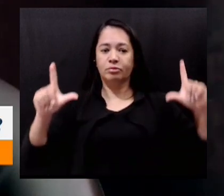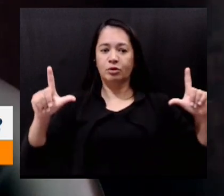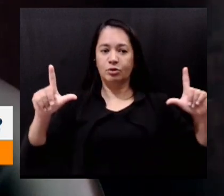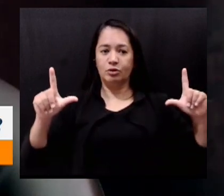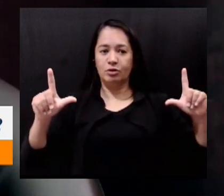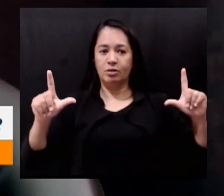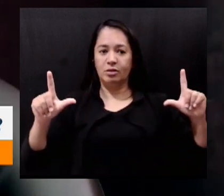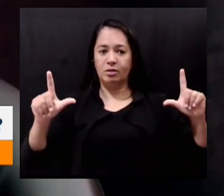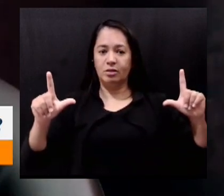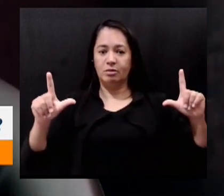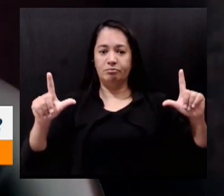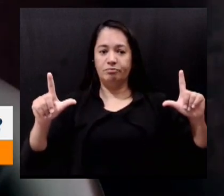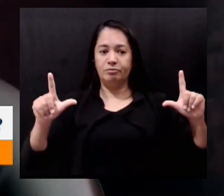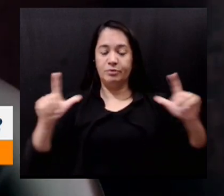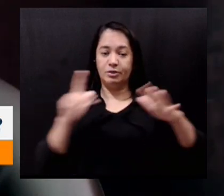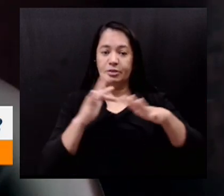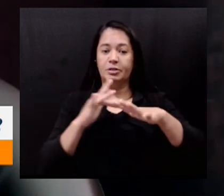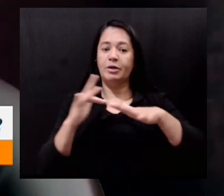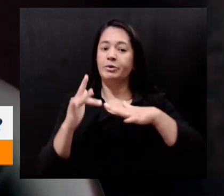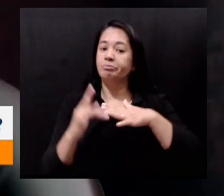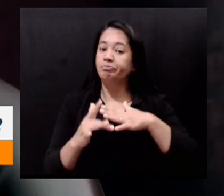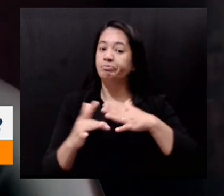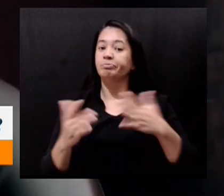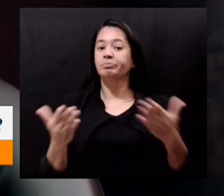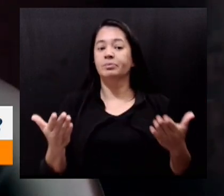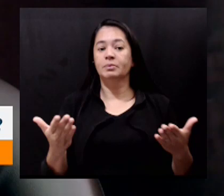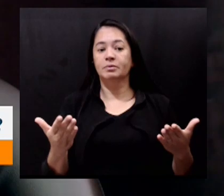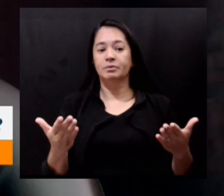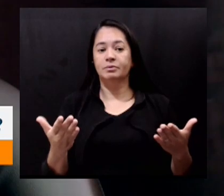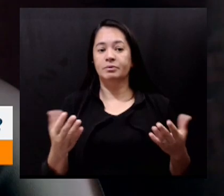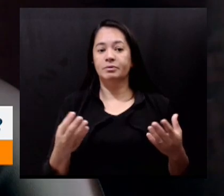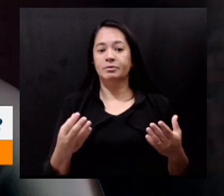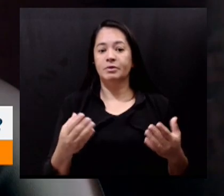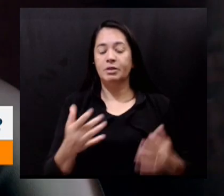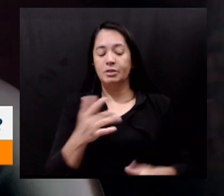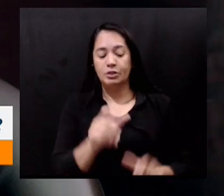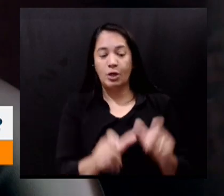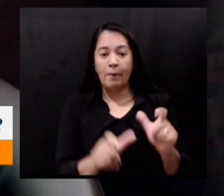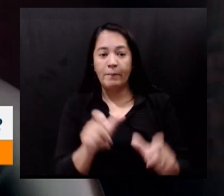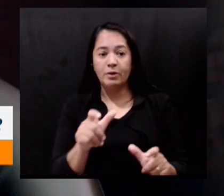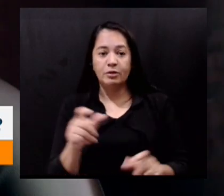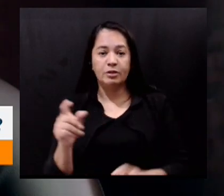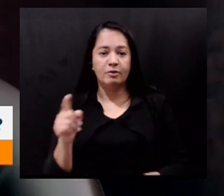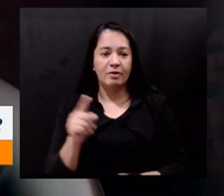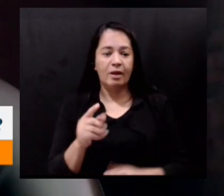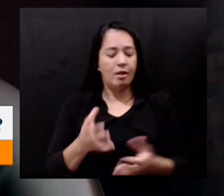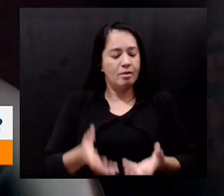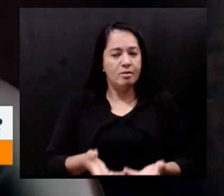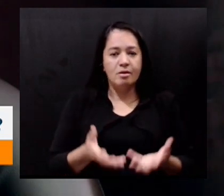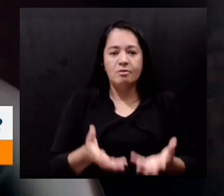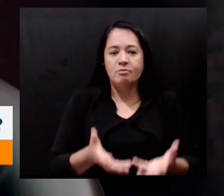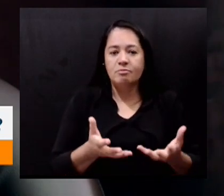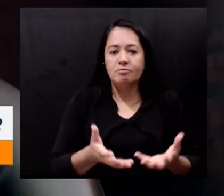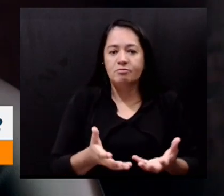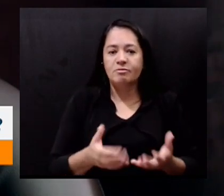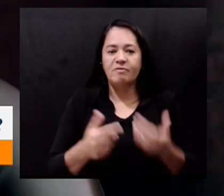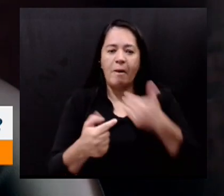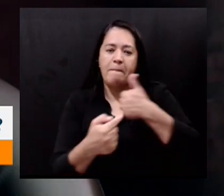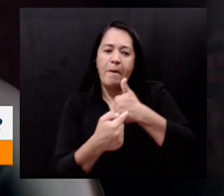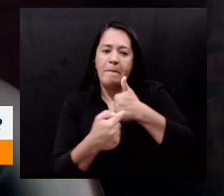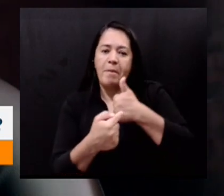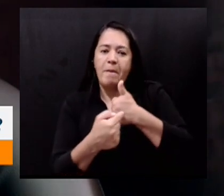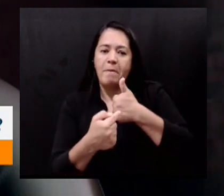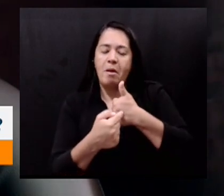da própria rede social, Sim. de pessoas que vão ali também reforçar com curtidas, com